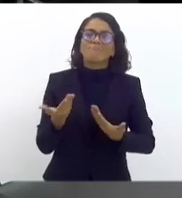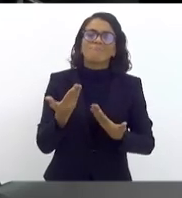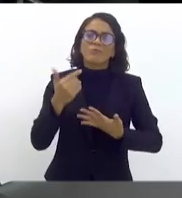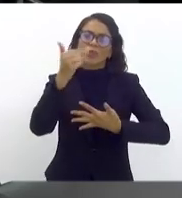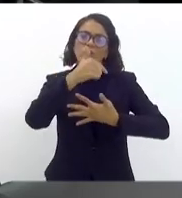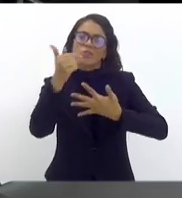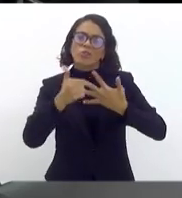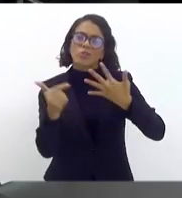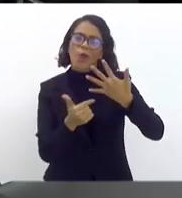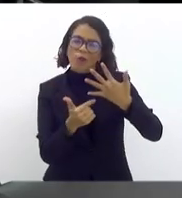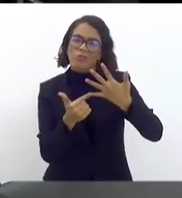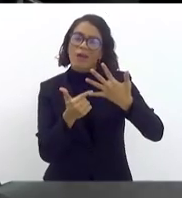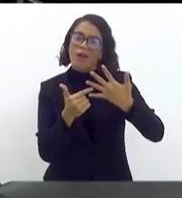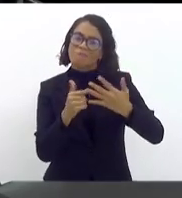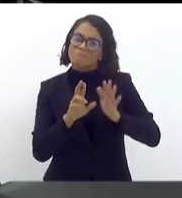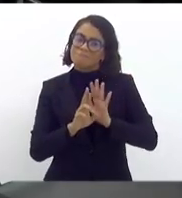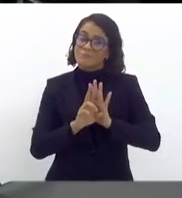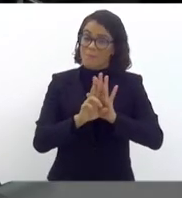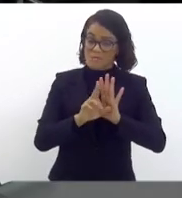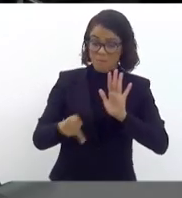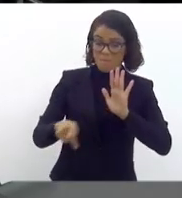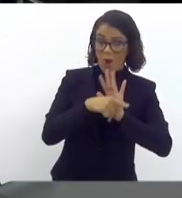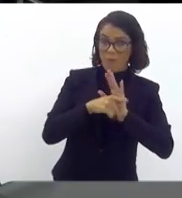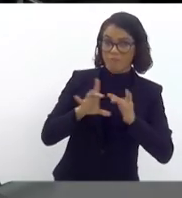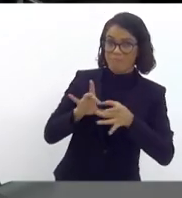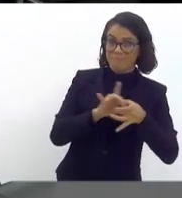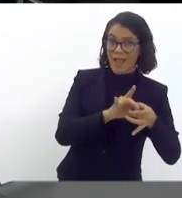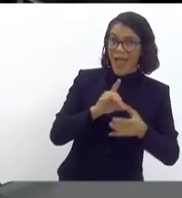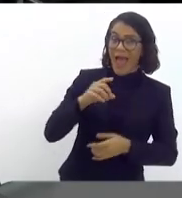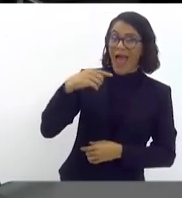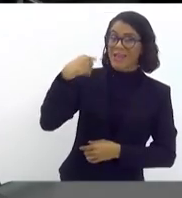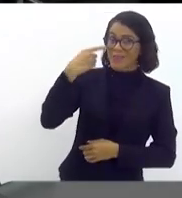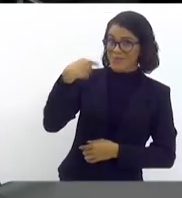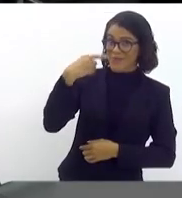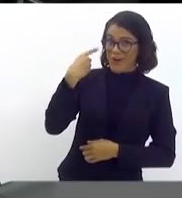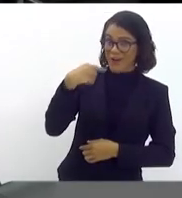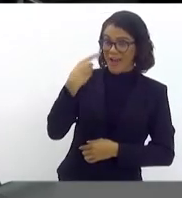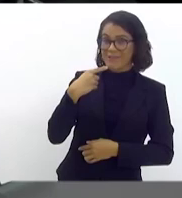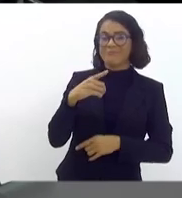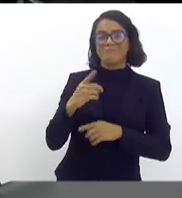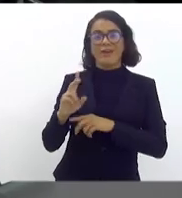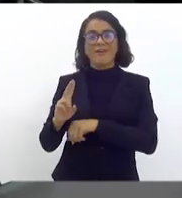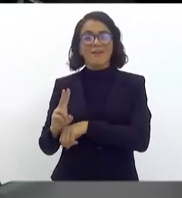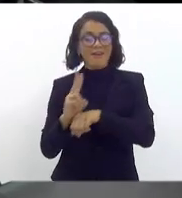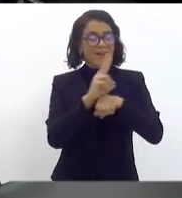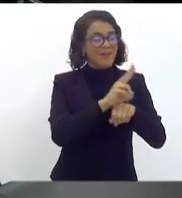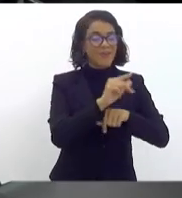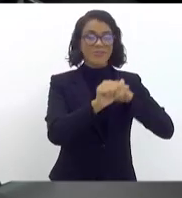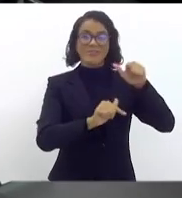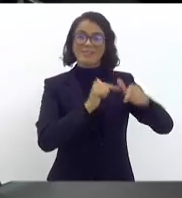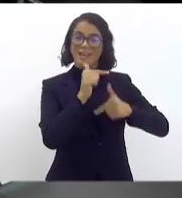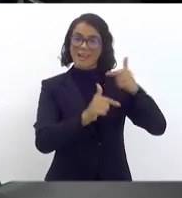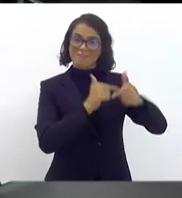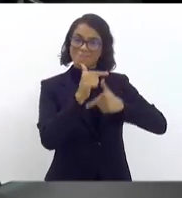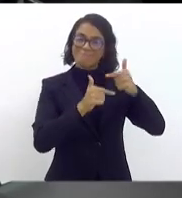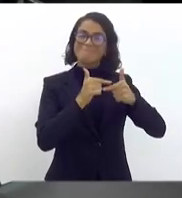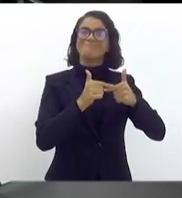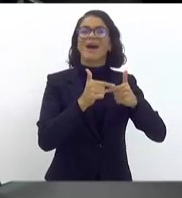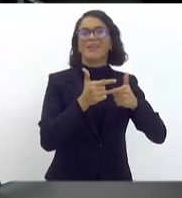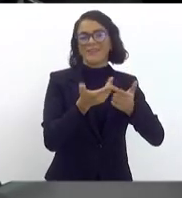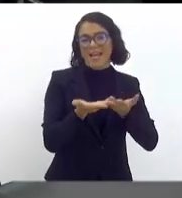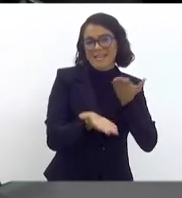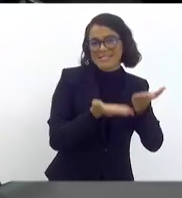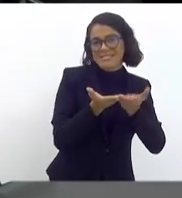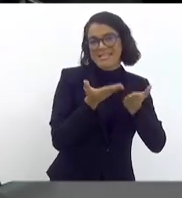as prerrogativas do advogado em auxiliar, emprestar os meus serviços advocatícios, a minha